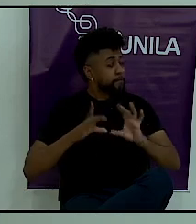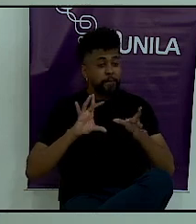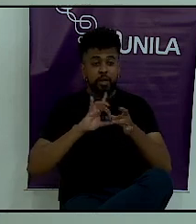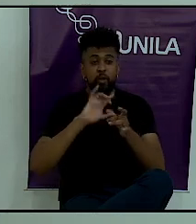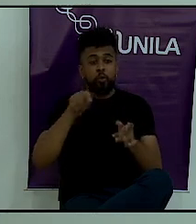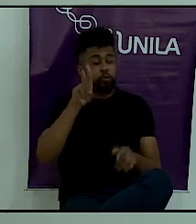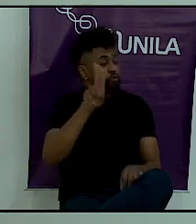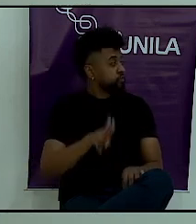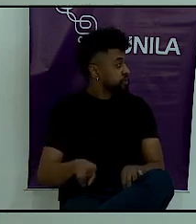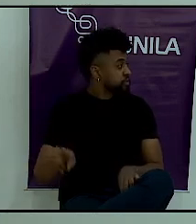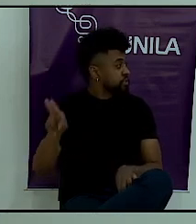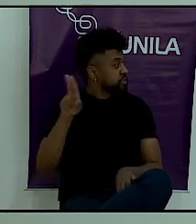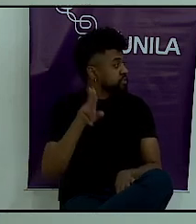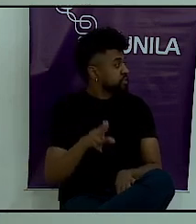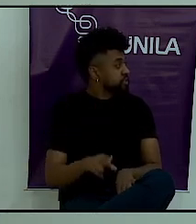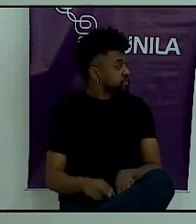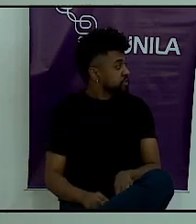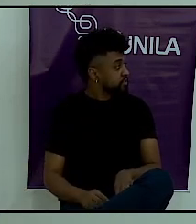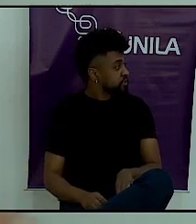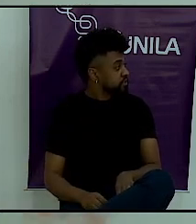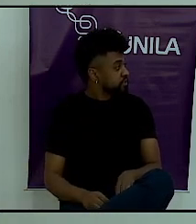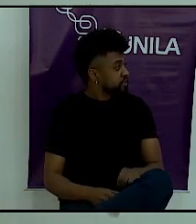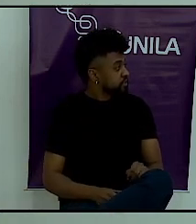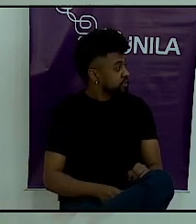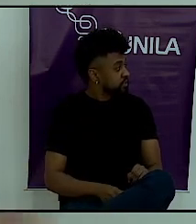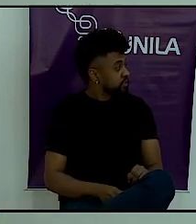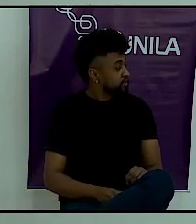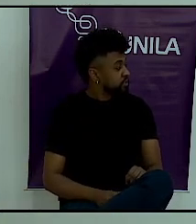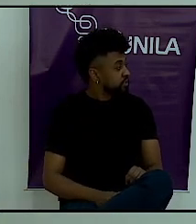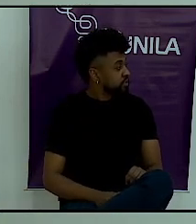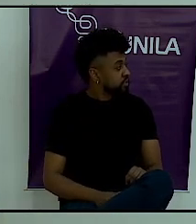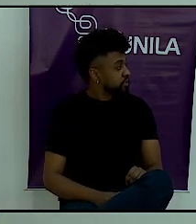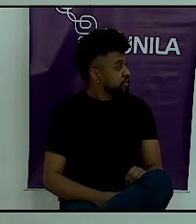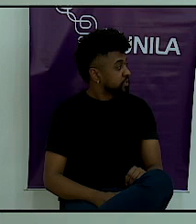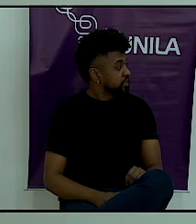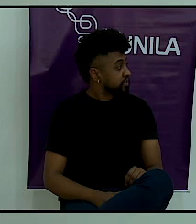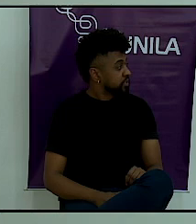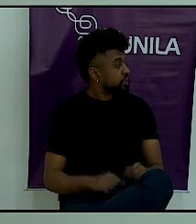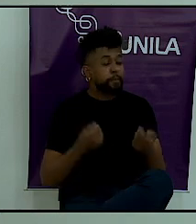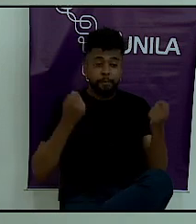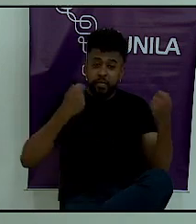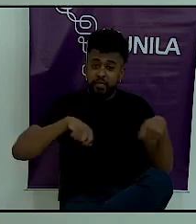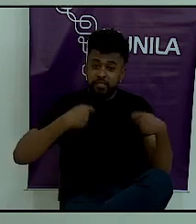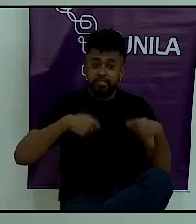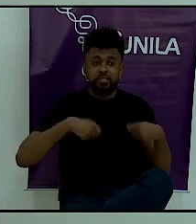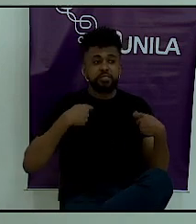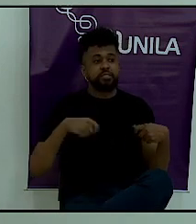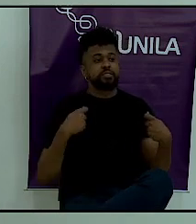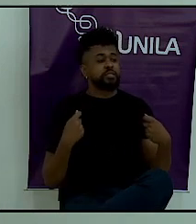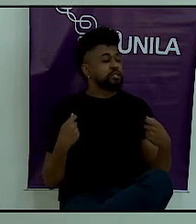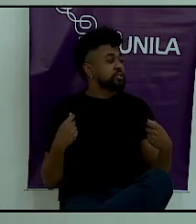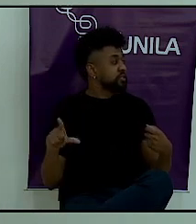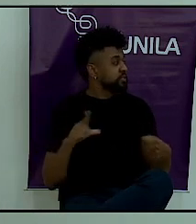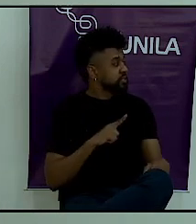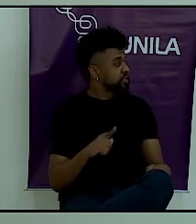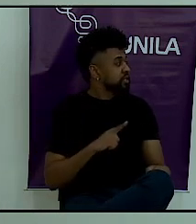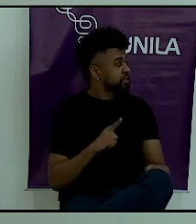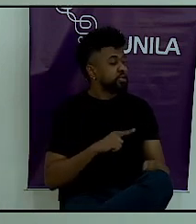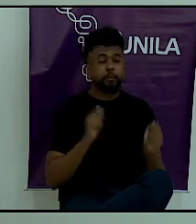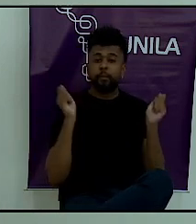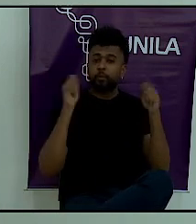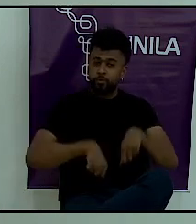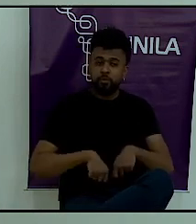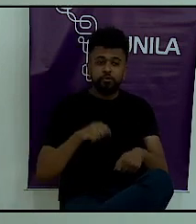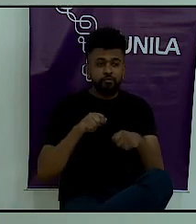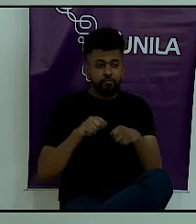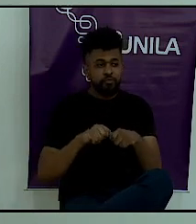outras universidades, né? Então, e é preciso, né, ter essa possibilidade